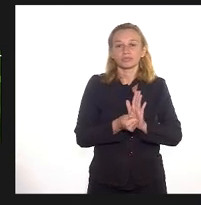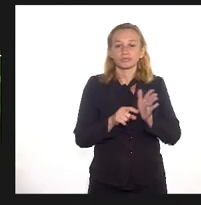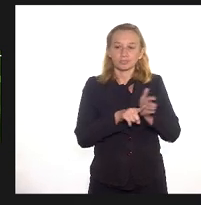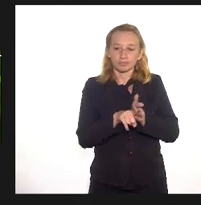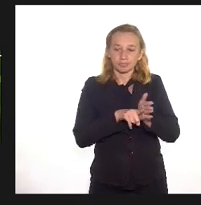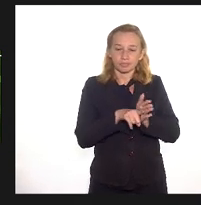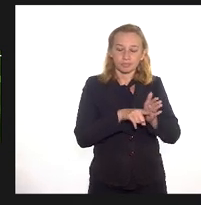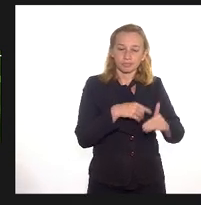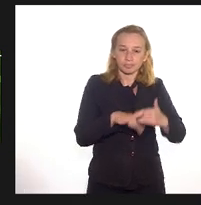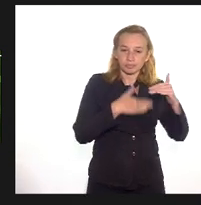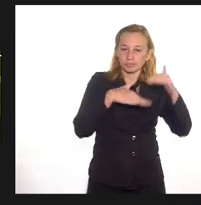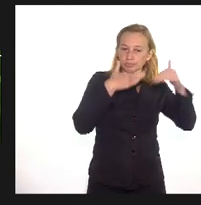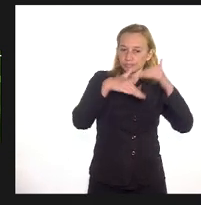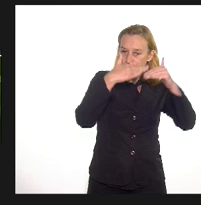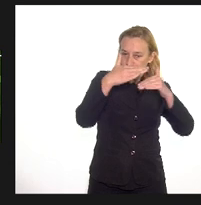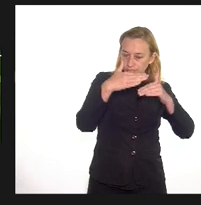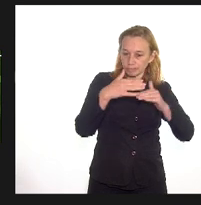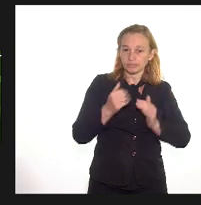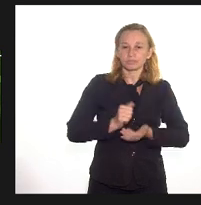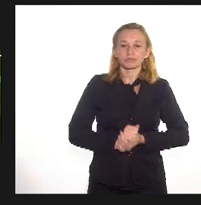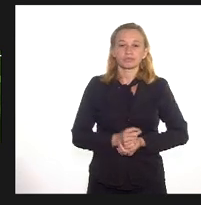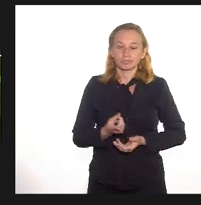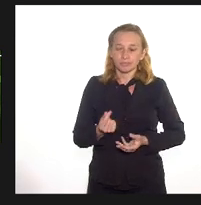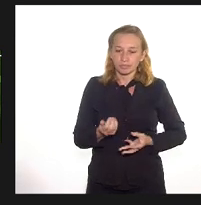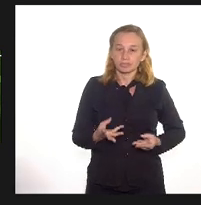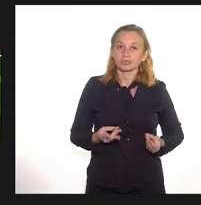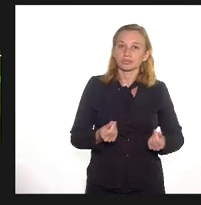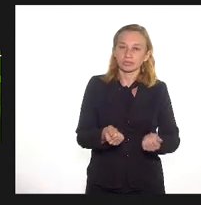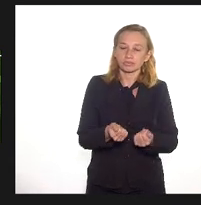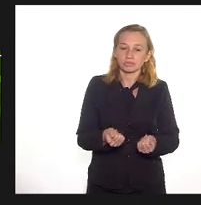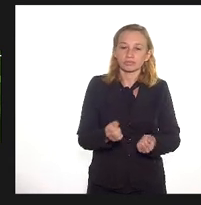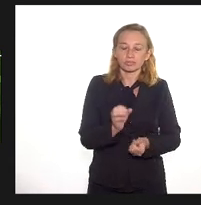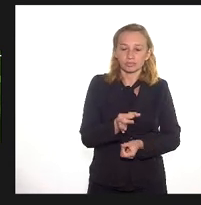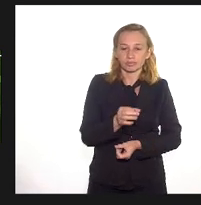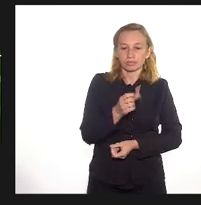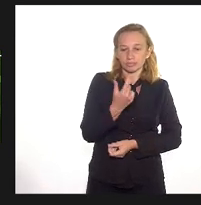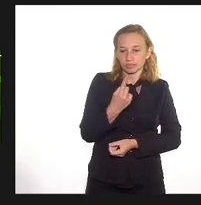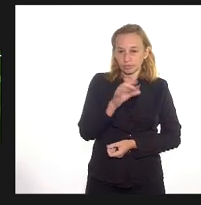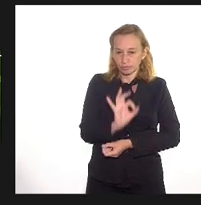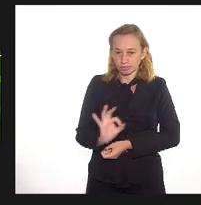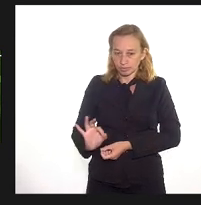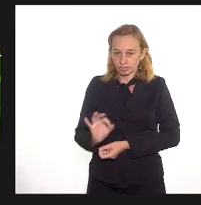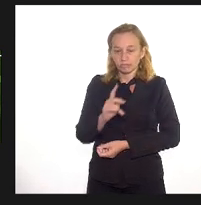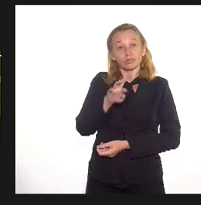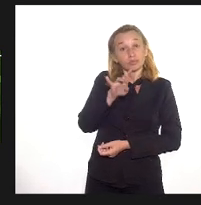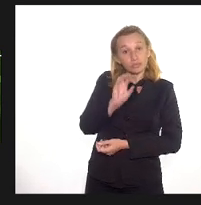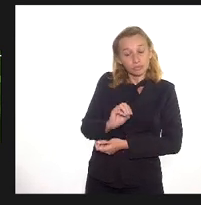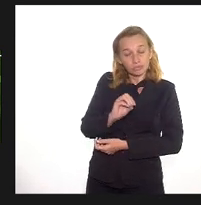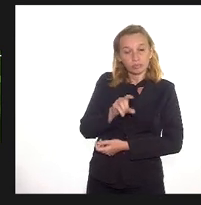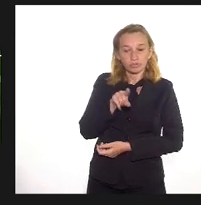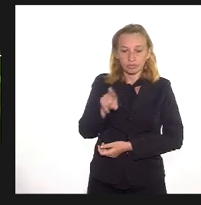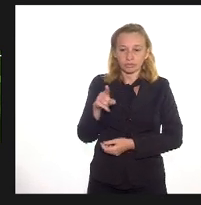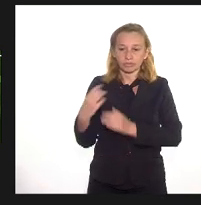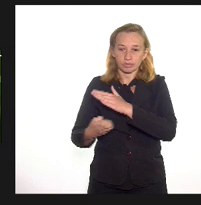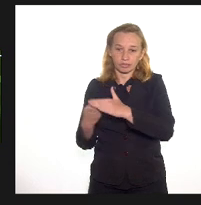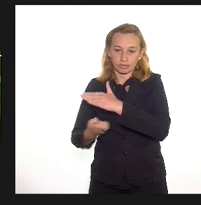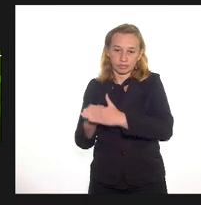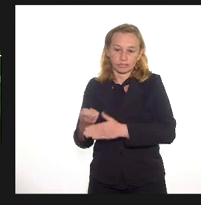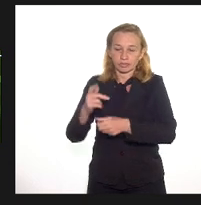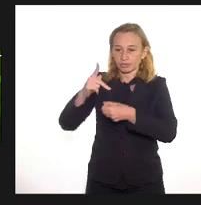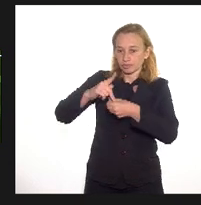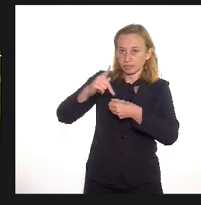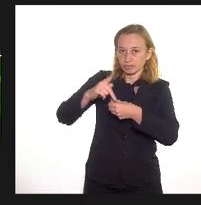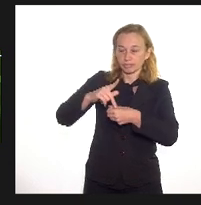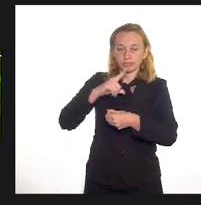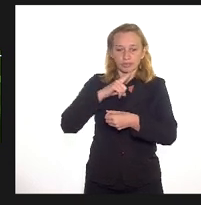Esses gastos eles são também dedutíveis no limite de 1% da receita bruta para aquelas empresas como a Petrobras que dispõem